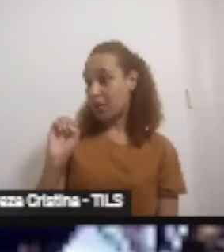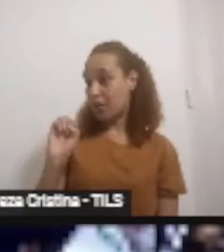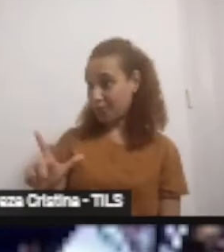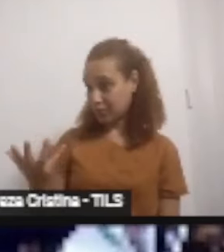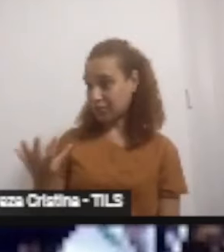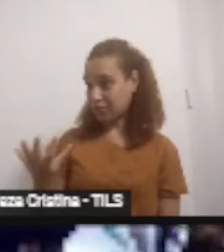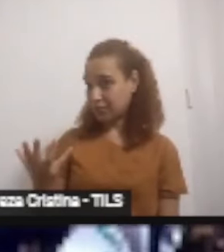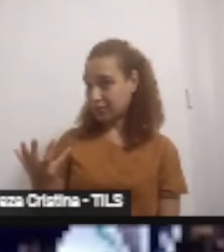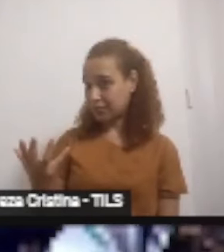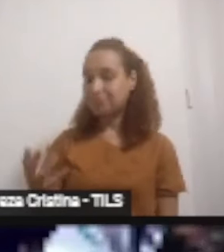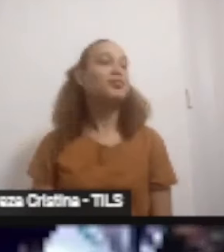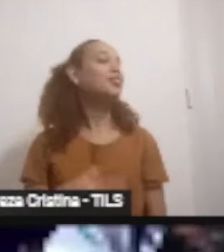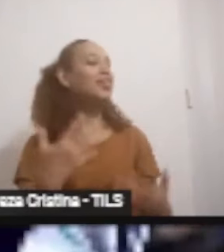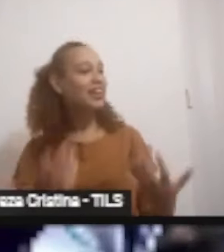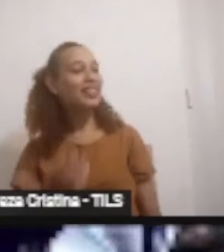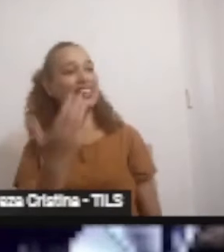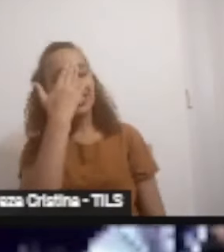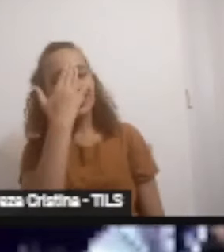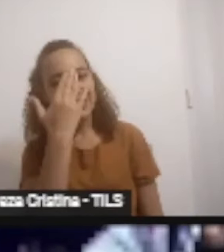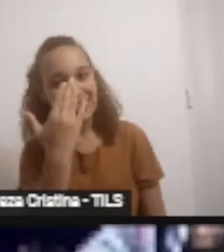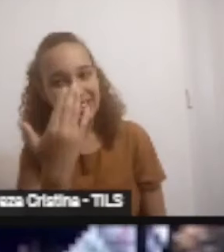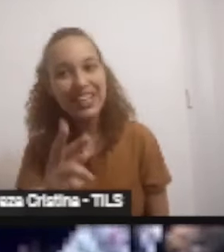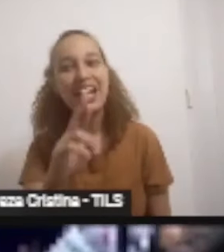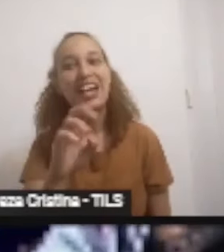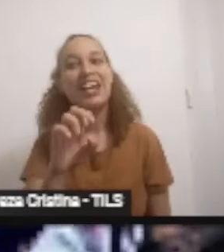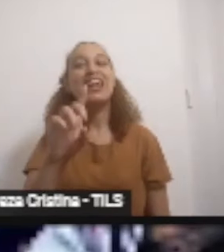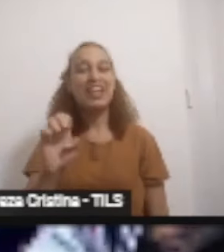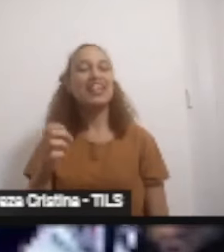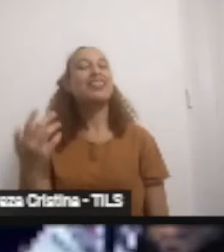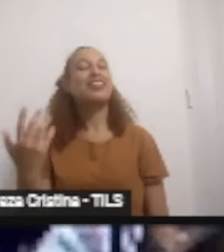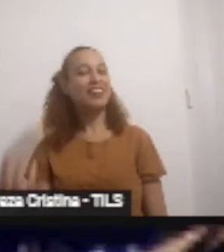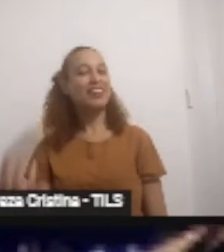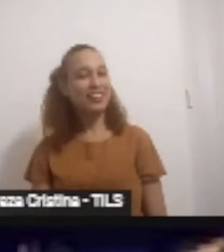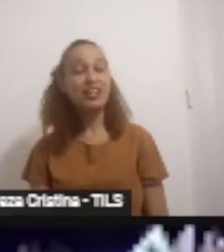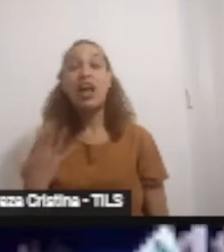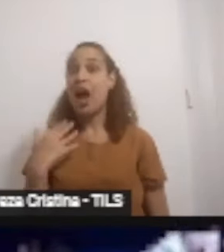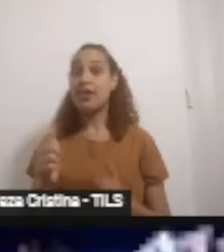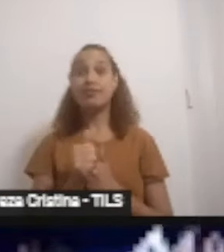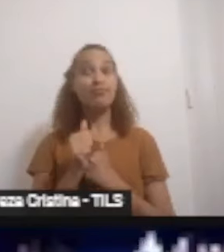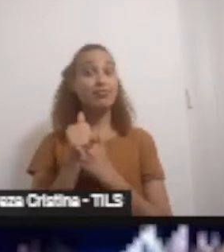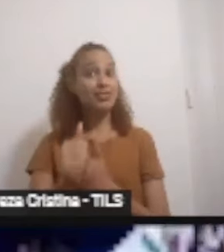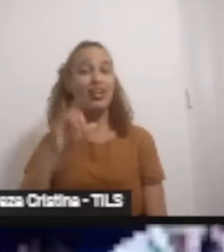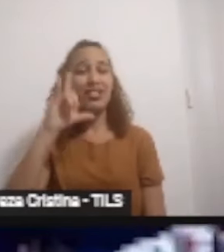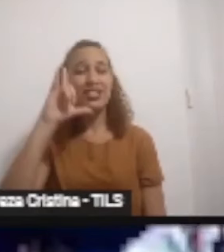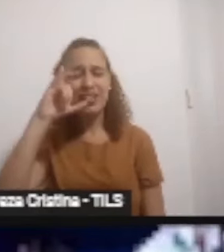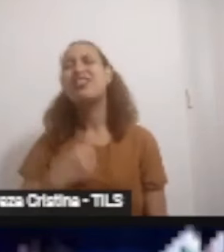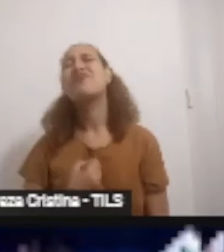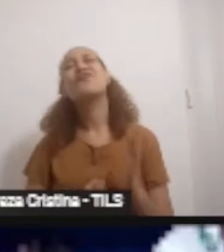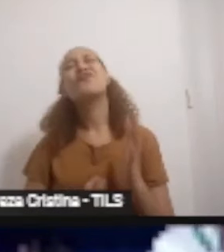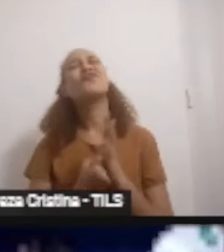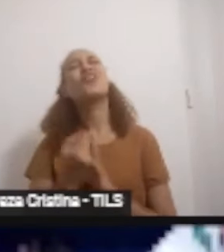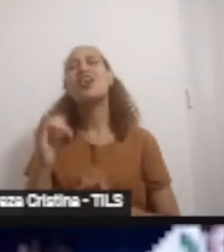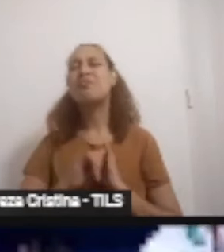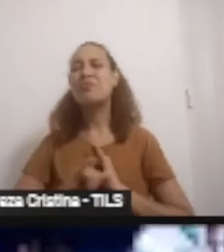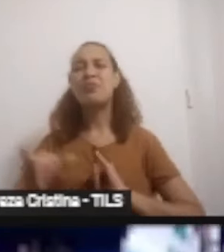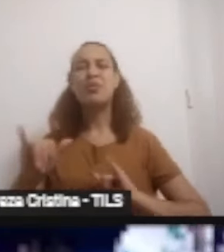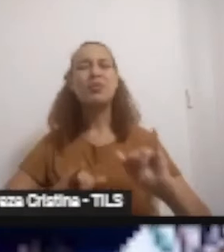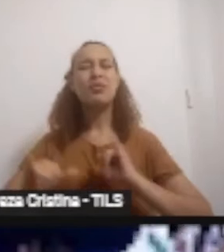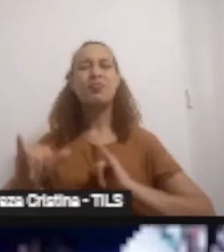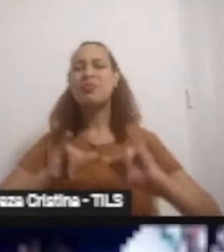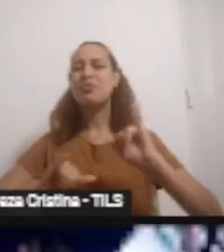Só agradecer demais a Rede Não Bate Eduk. Gente, sigam no Instagram, tem muita informação legal, vocês têm que acompanhar